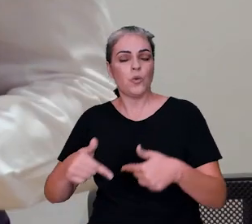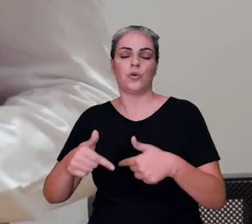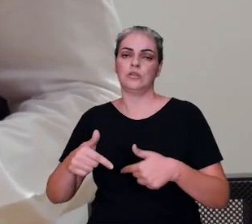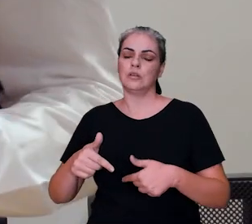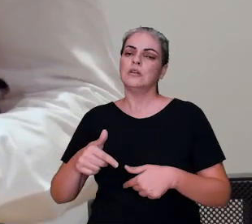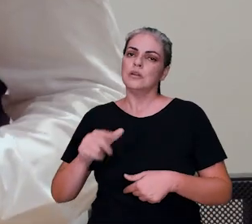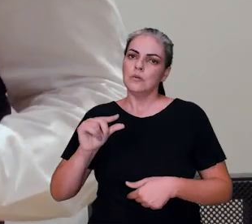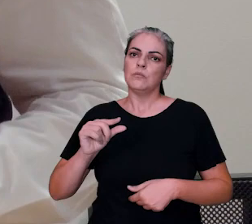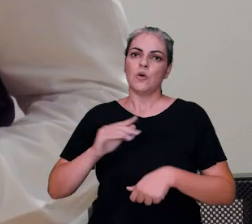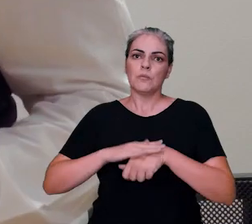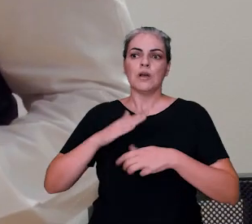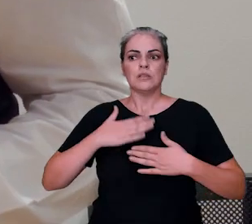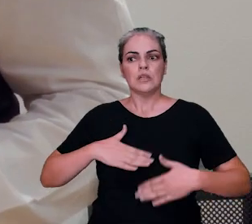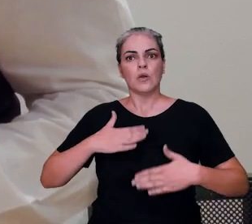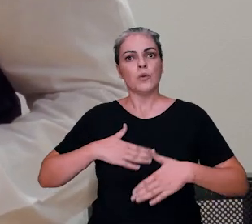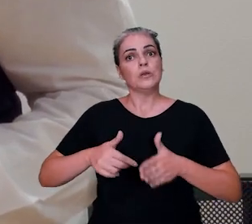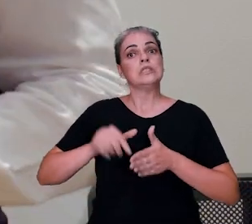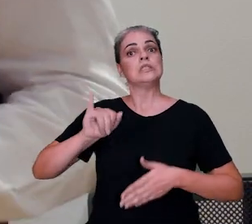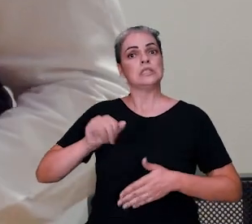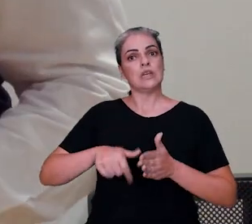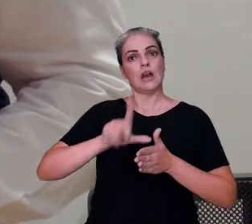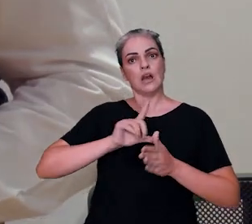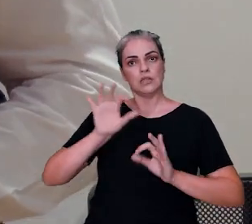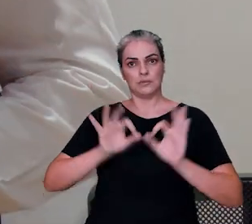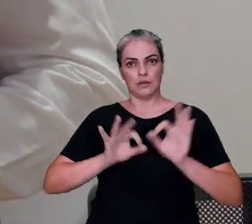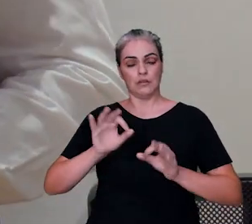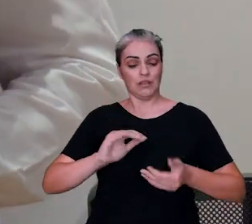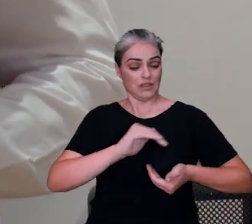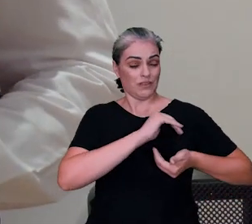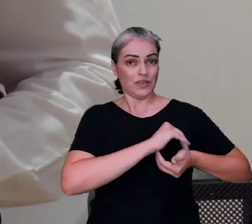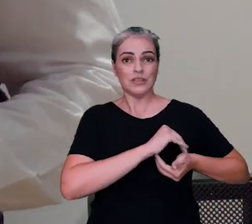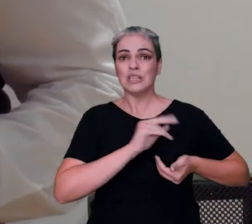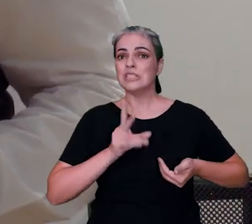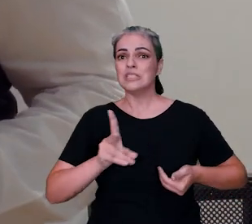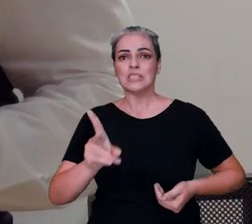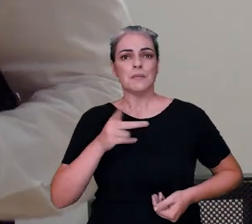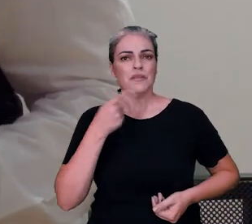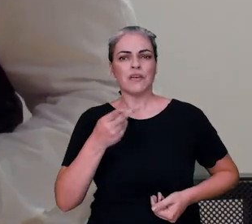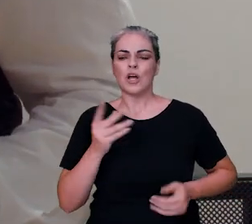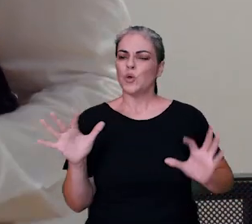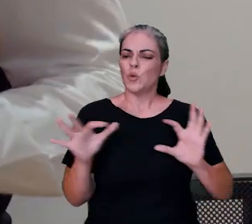as dificuldades e desafios que estão por vir. Defesa Civil, a gente costuma dizer que somos todos